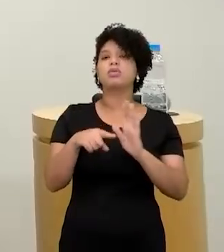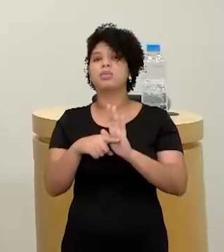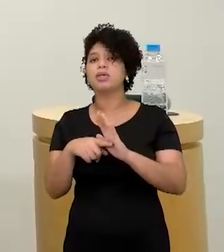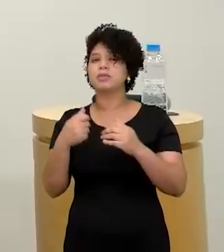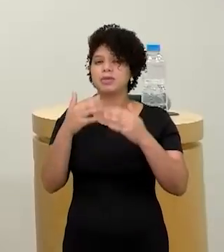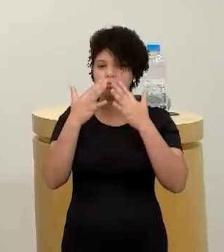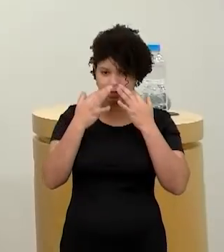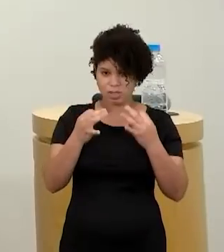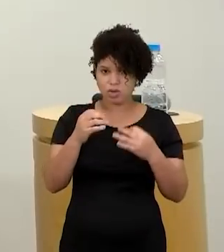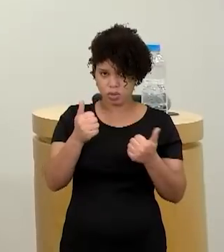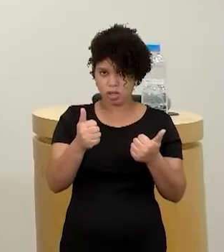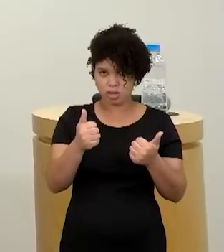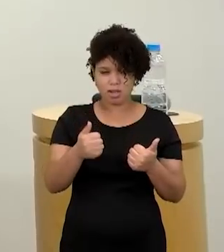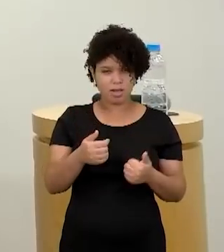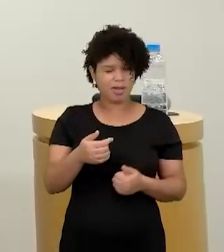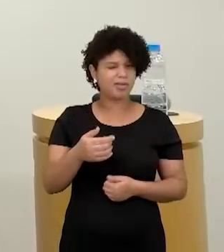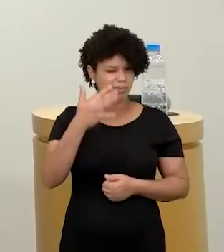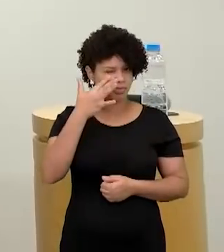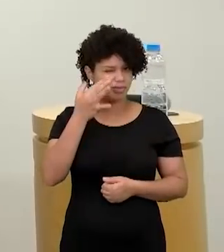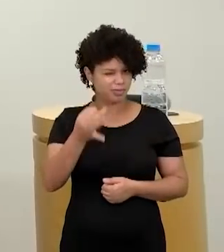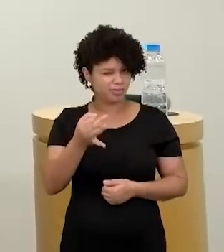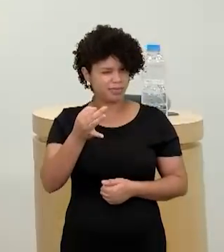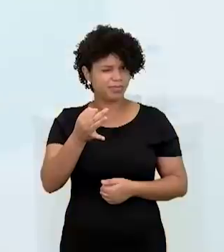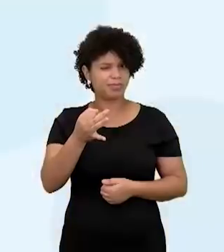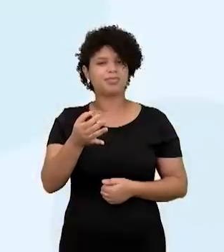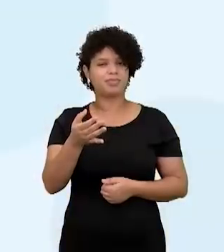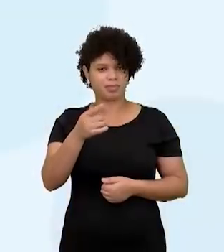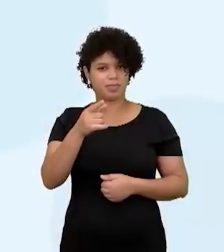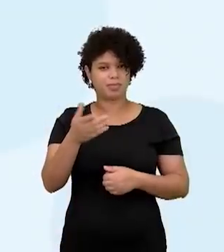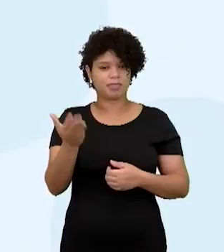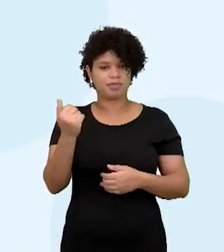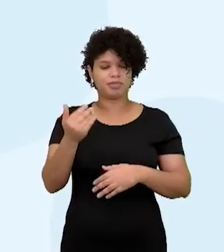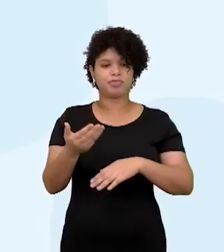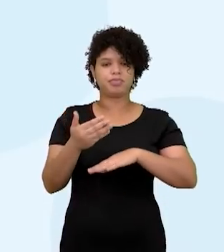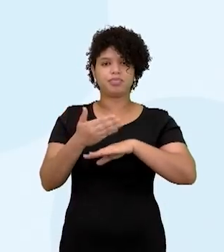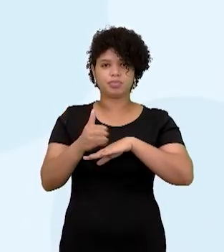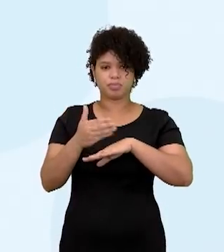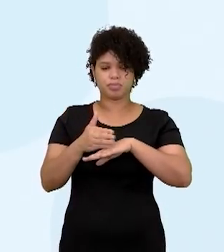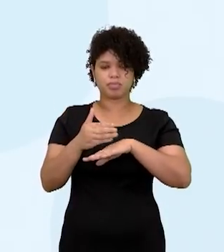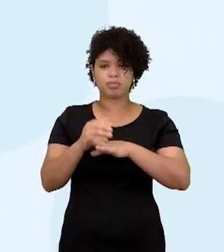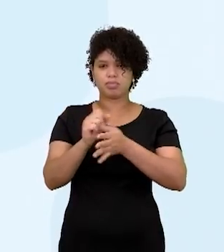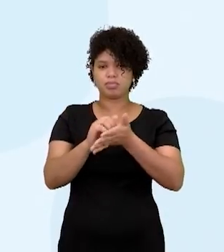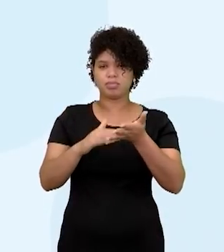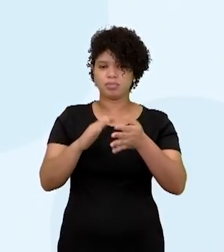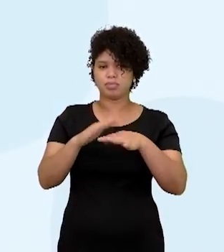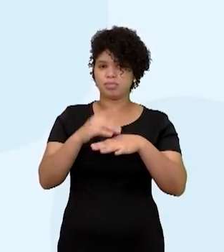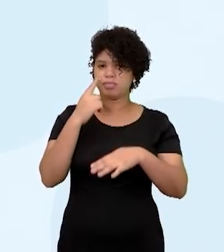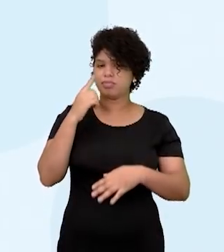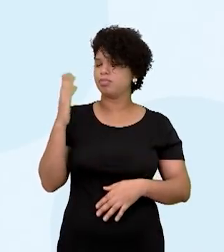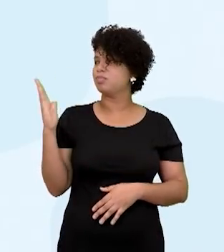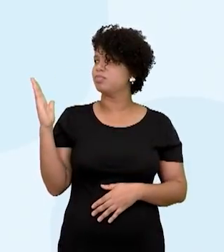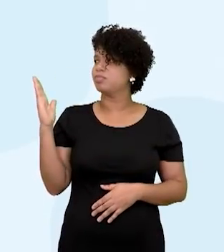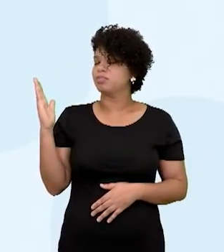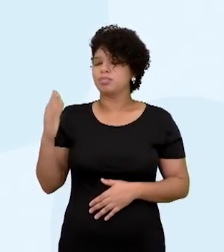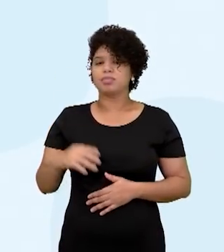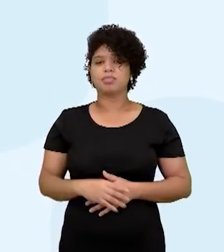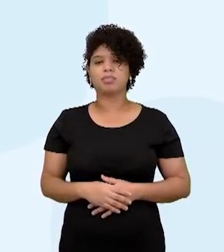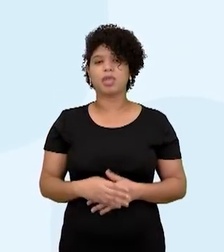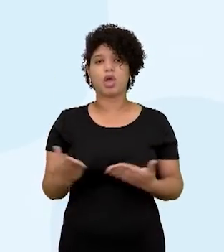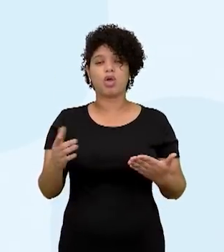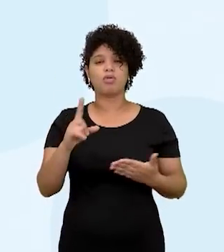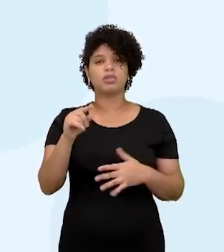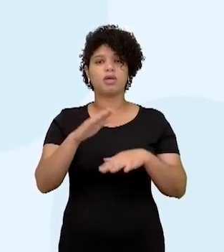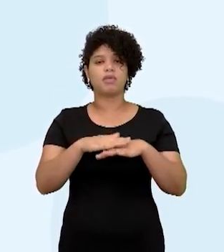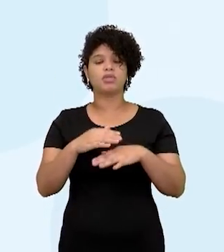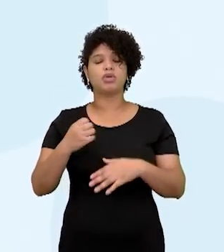sinal lá de cima, tá bom? Vamos ver se vocês estão craques? Vamos praticar? Mostra pra mim que vocês sabem, hein? Pode colocar a atividade pra eles na tela.